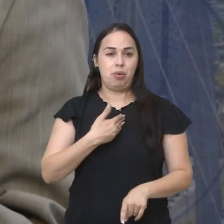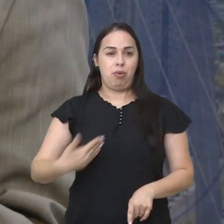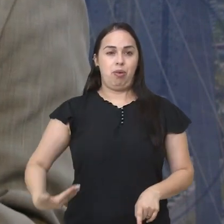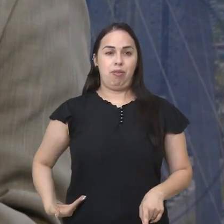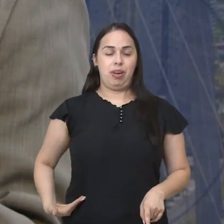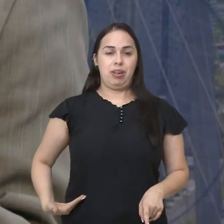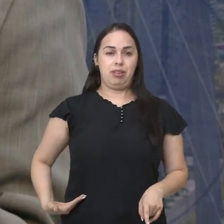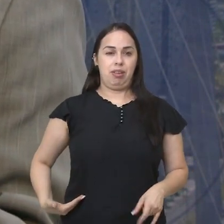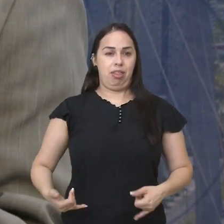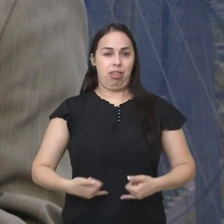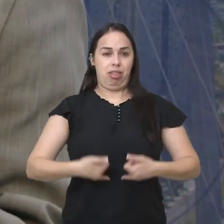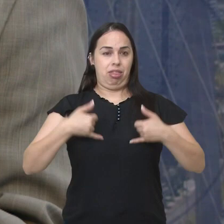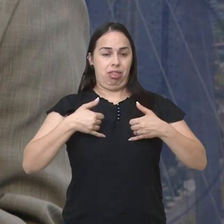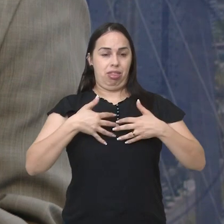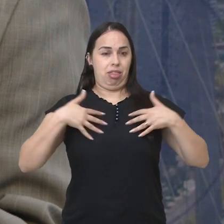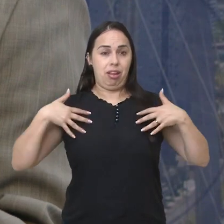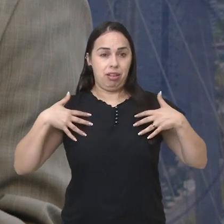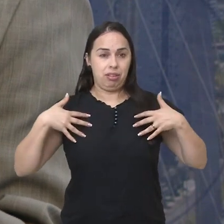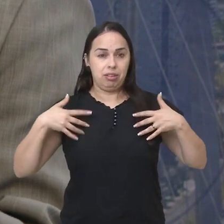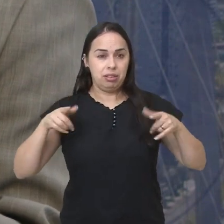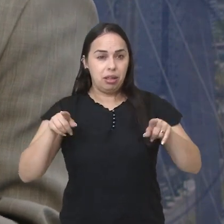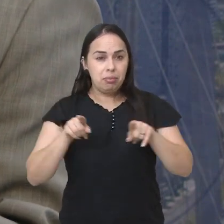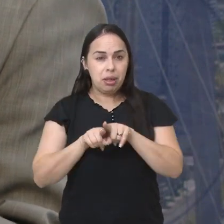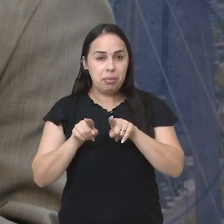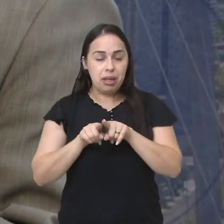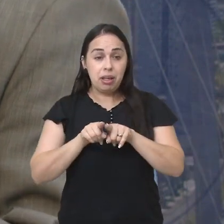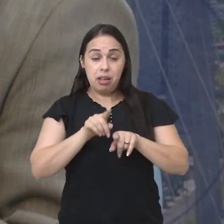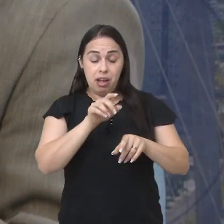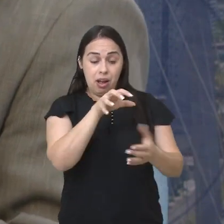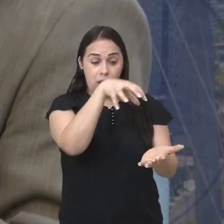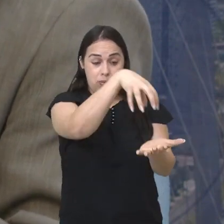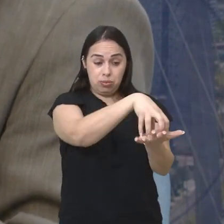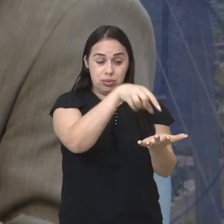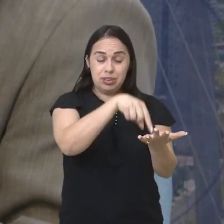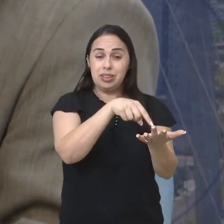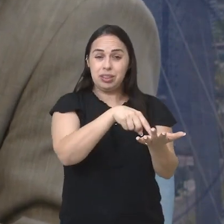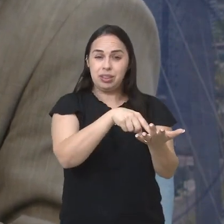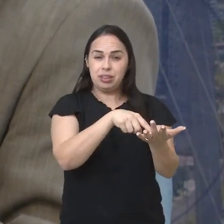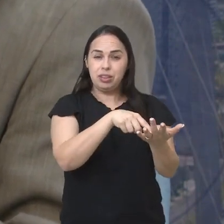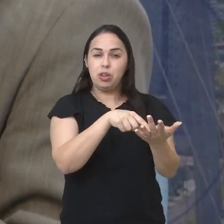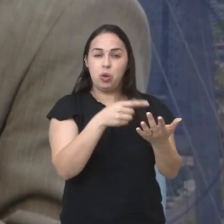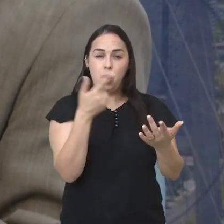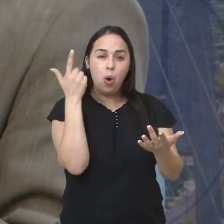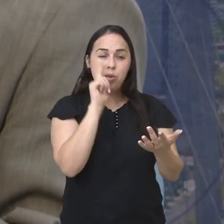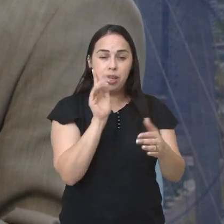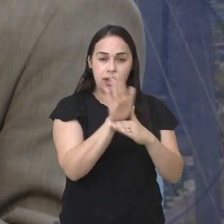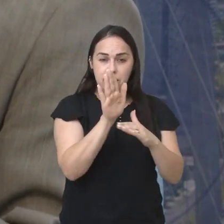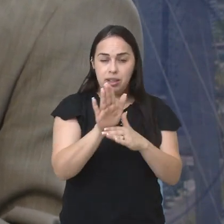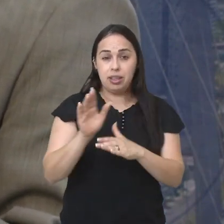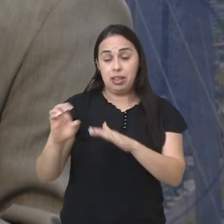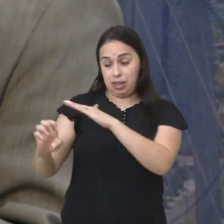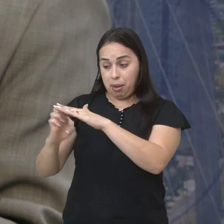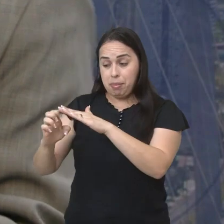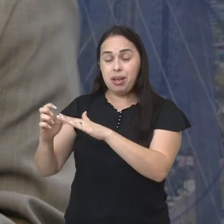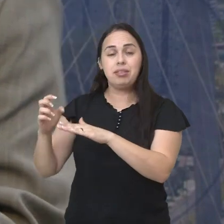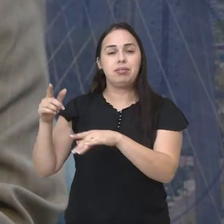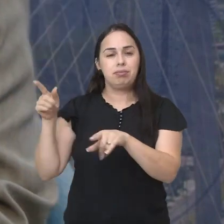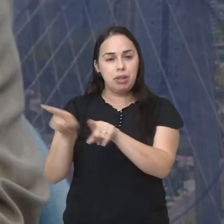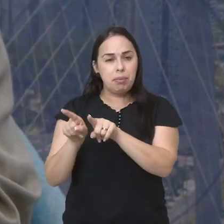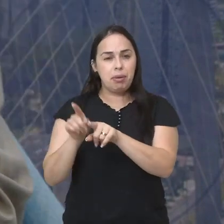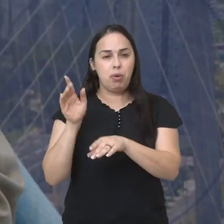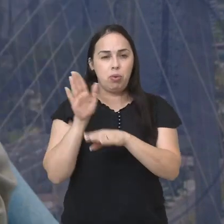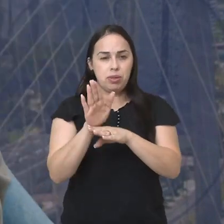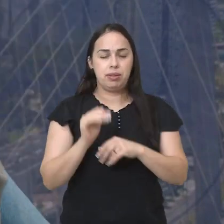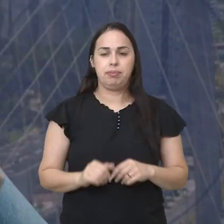ficar inchado para fazer algum tipo de trabalho que a própria iniciativa privada consegue fazer se ela não visualizar lucro,